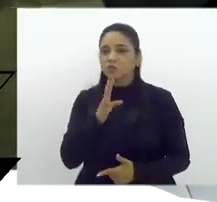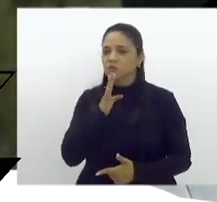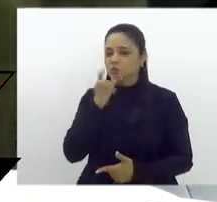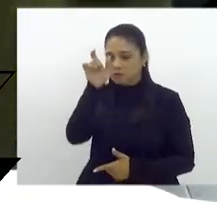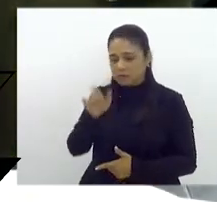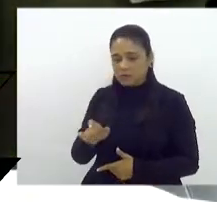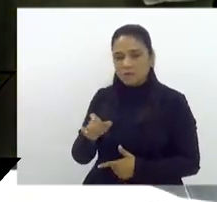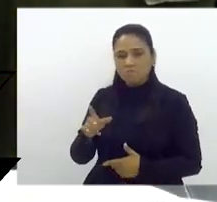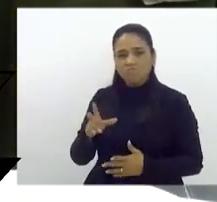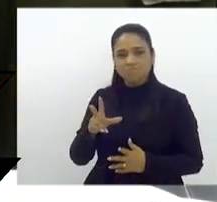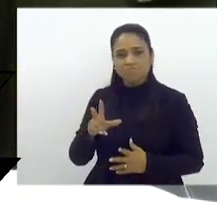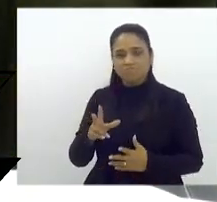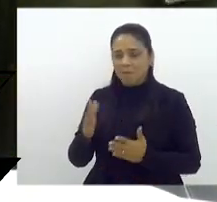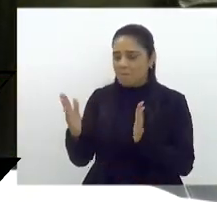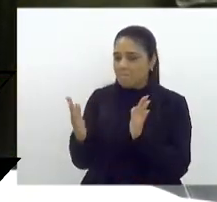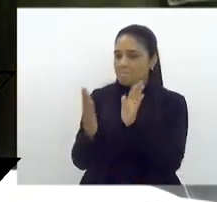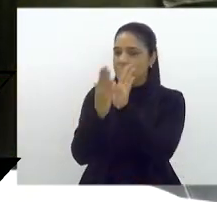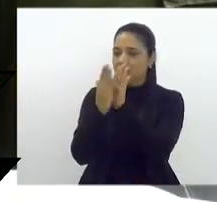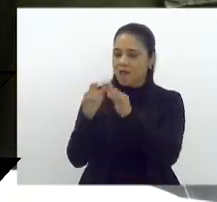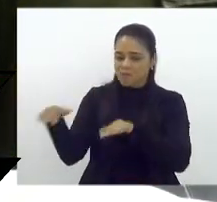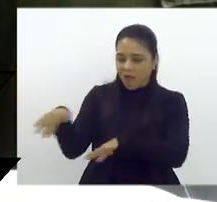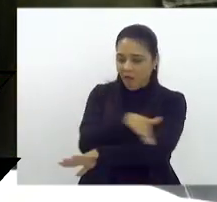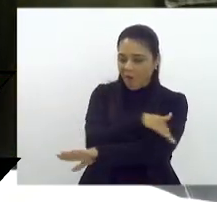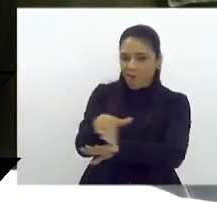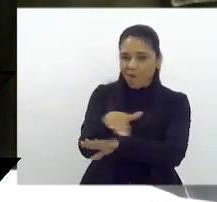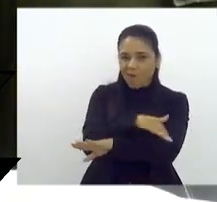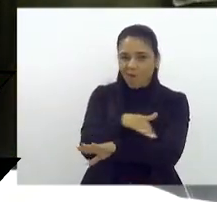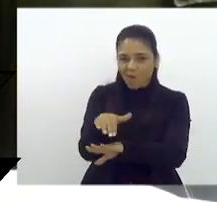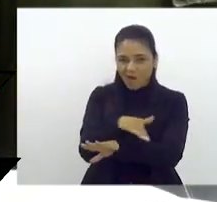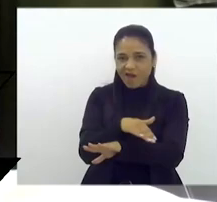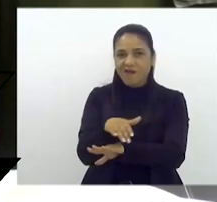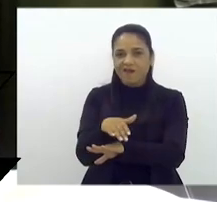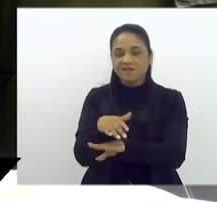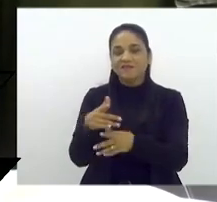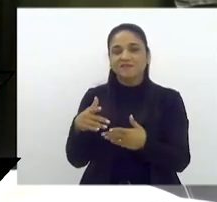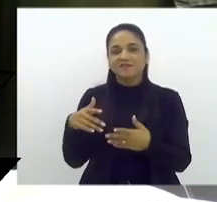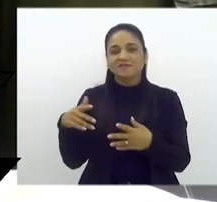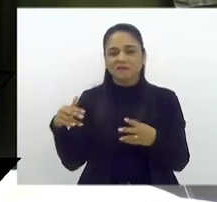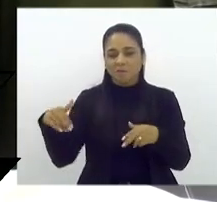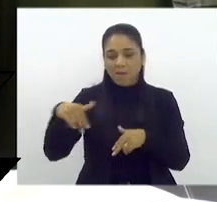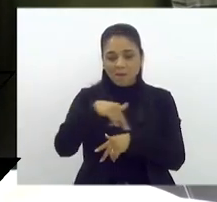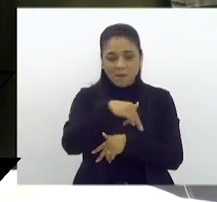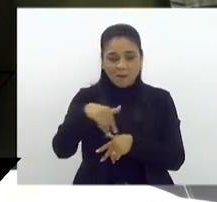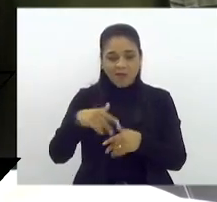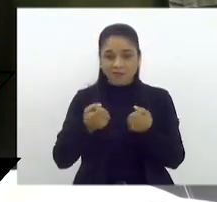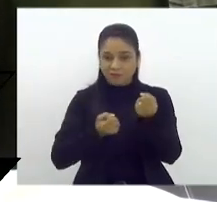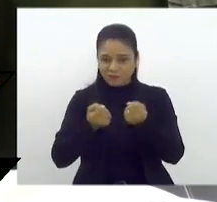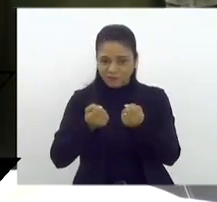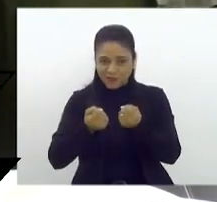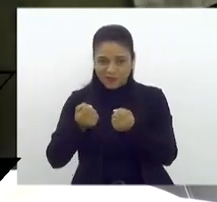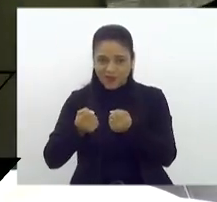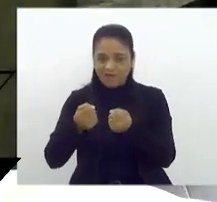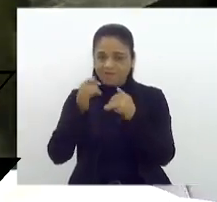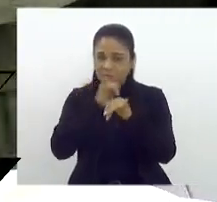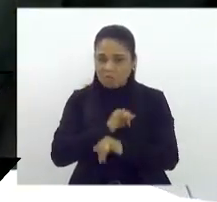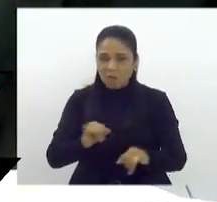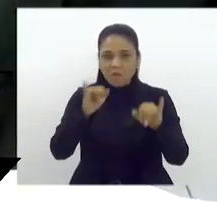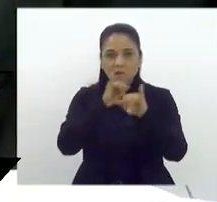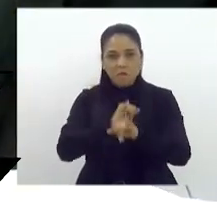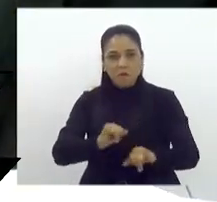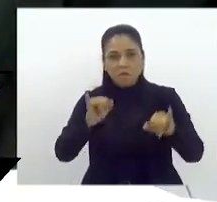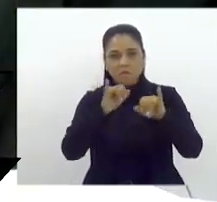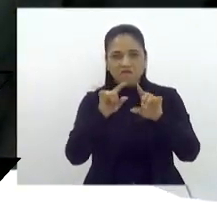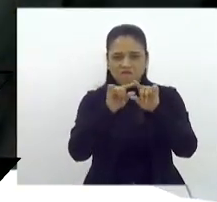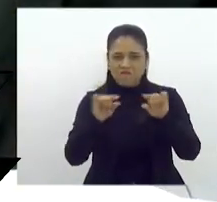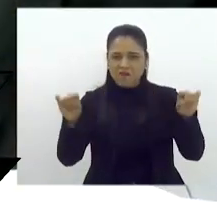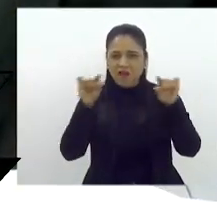ruas, quando ele transitava no meio dos veículos, fazendo a pregação, as frases